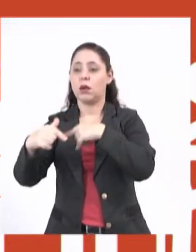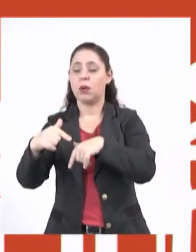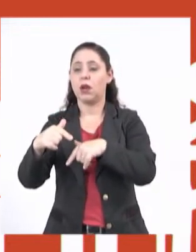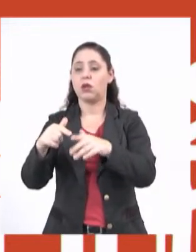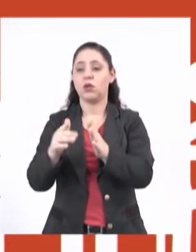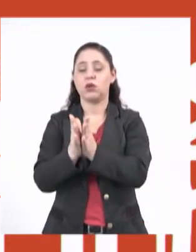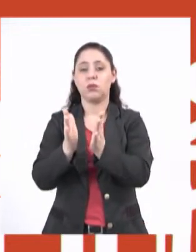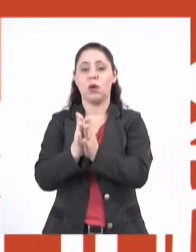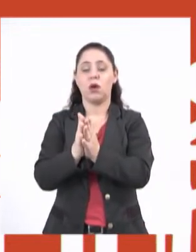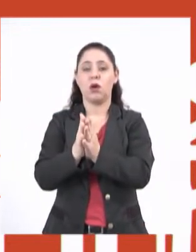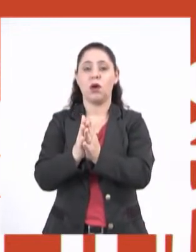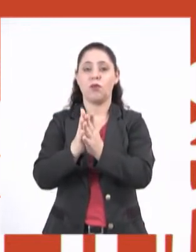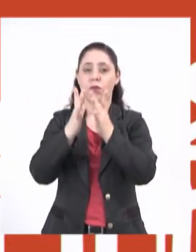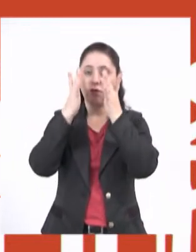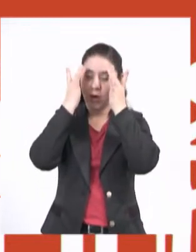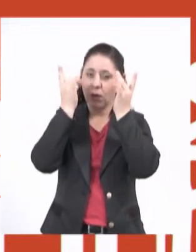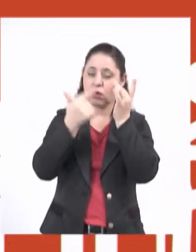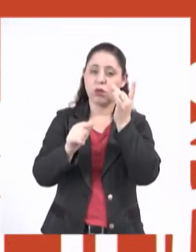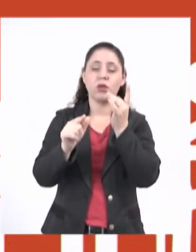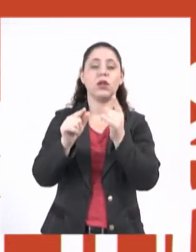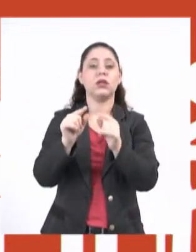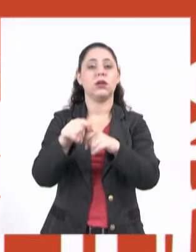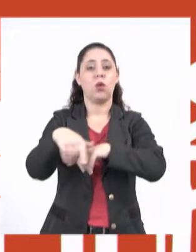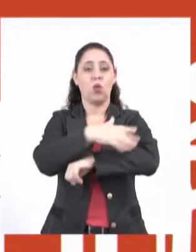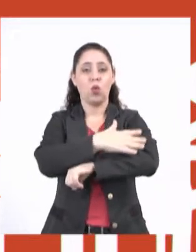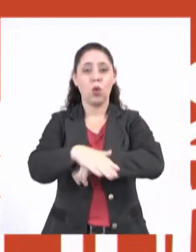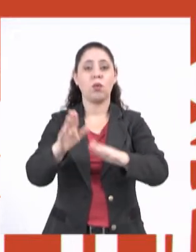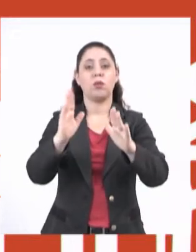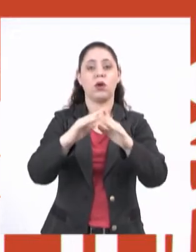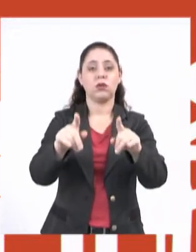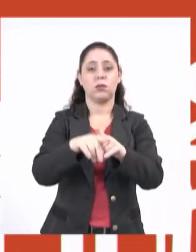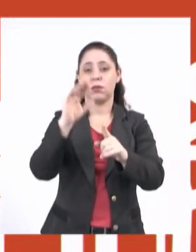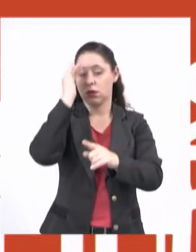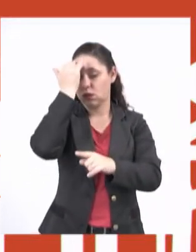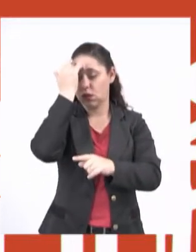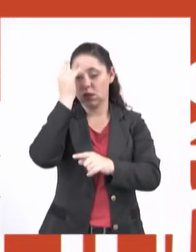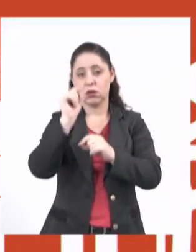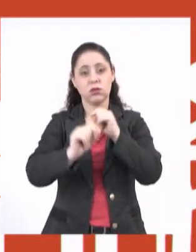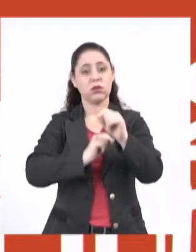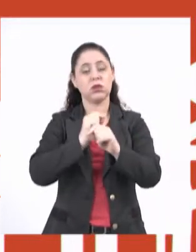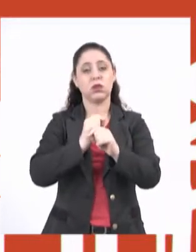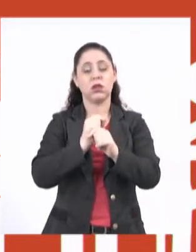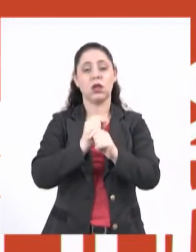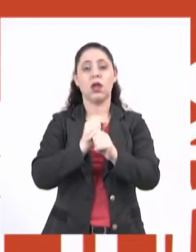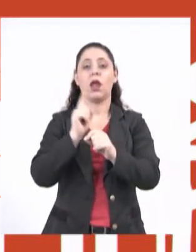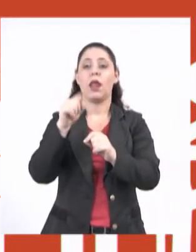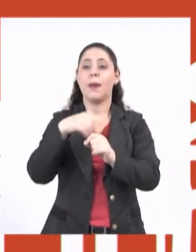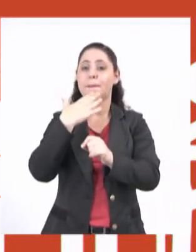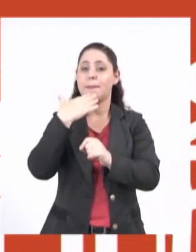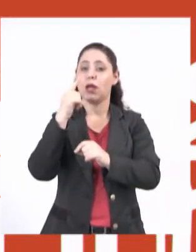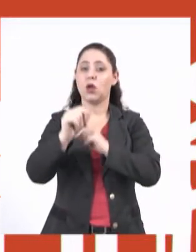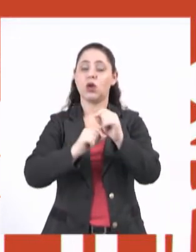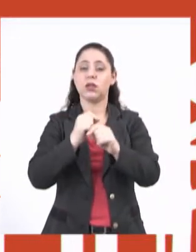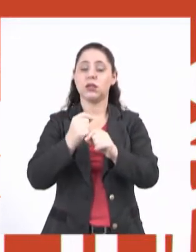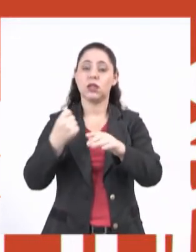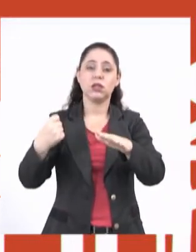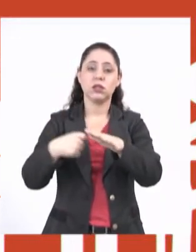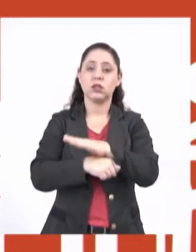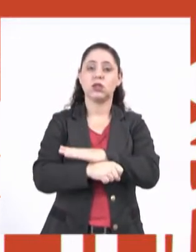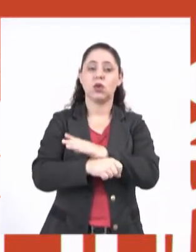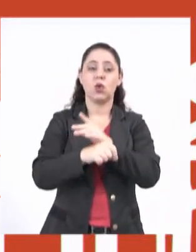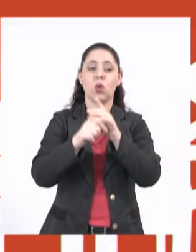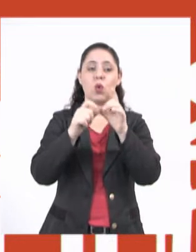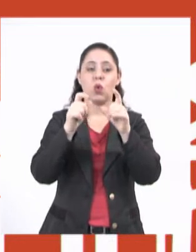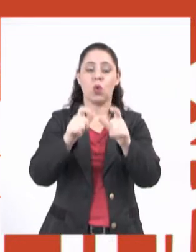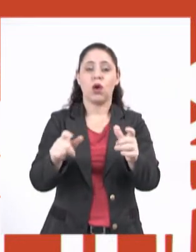trabalhadores informais e população de rua. Entendendo aí tecnicamente que eles funcionam melhores instalados inicialmente